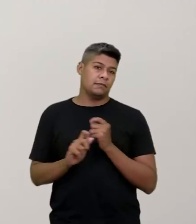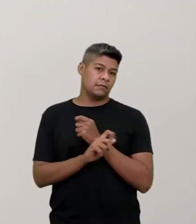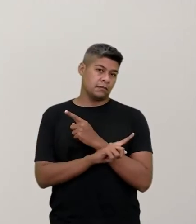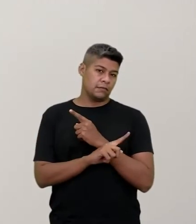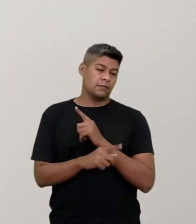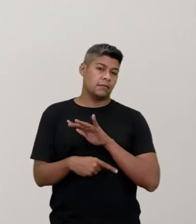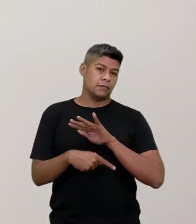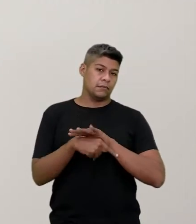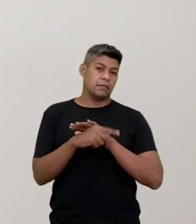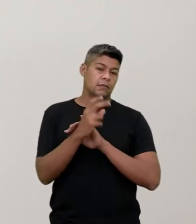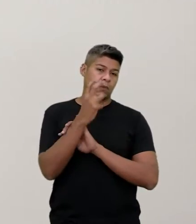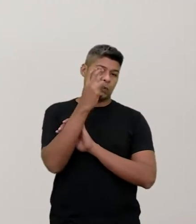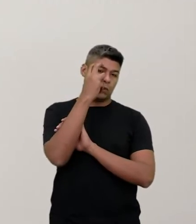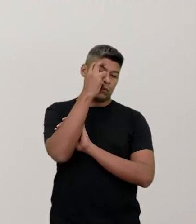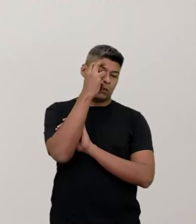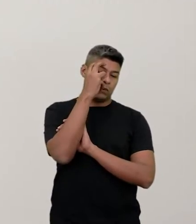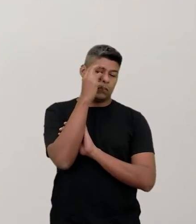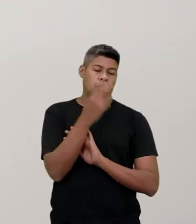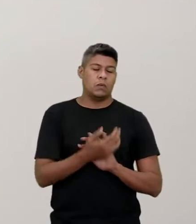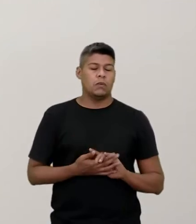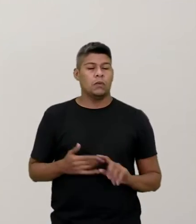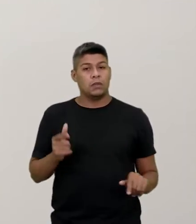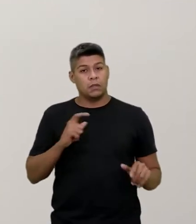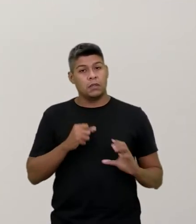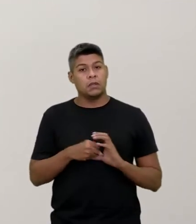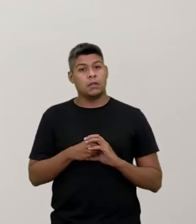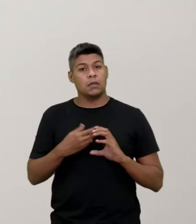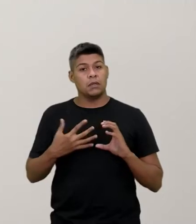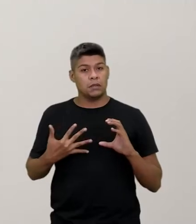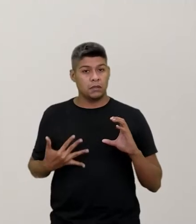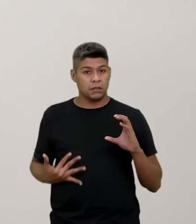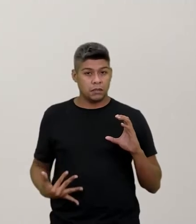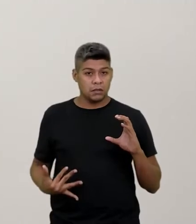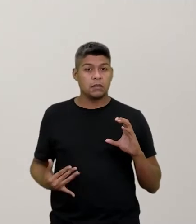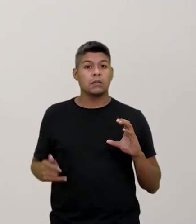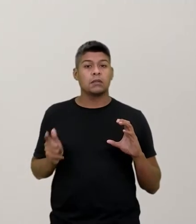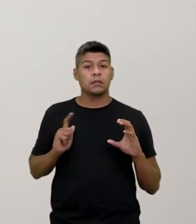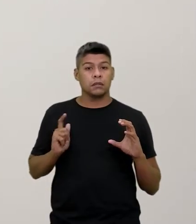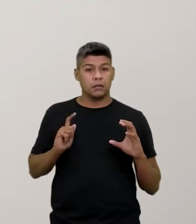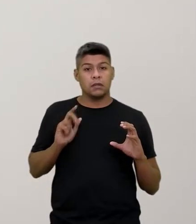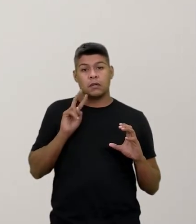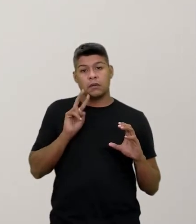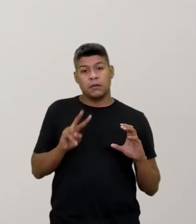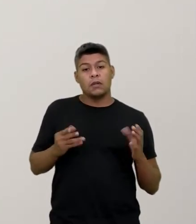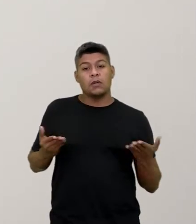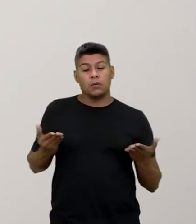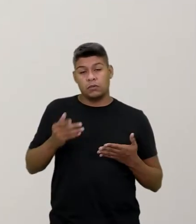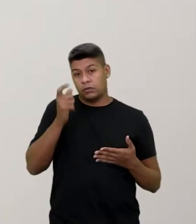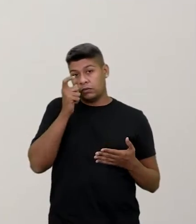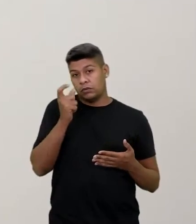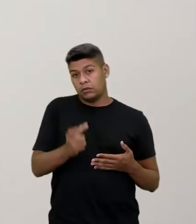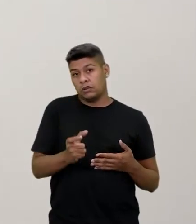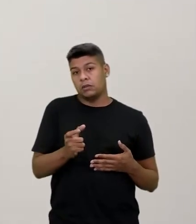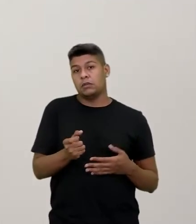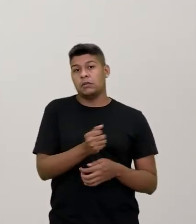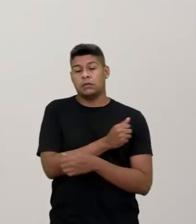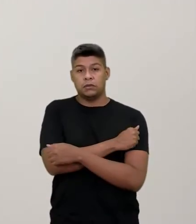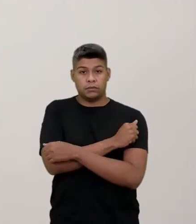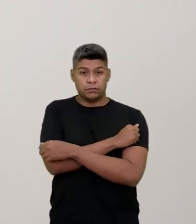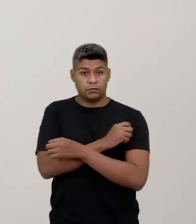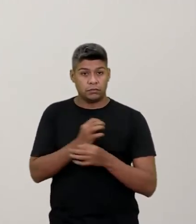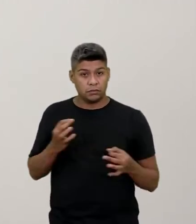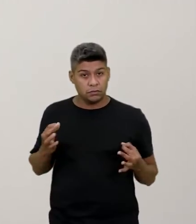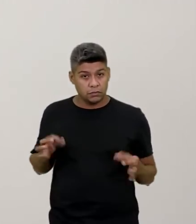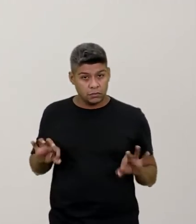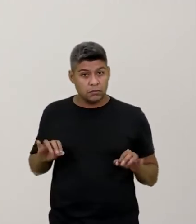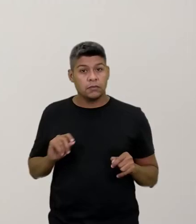é da cultura, né? Então, tem muitos aspectos. E um desses aspectos a gente vai ver hoje que deve interessar muitos estudantes, tá? Eu vou falar